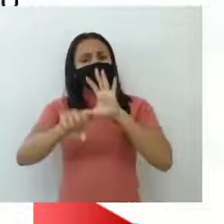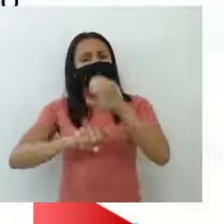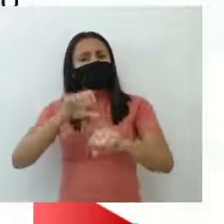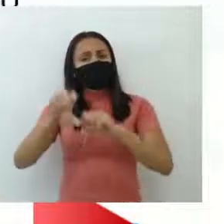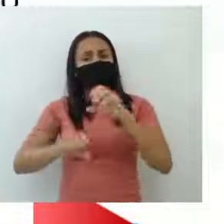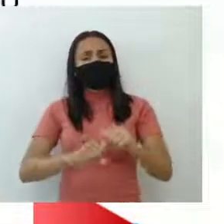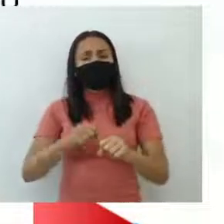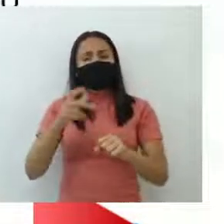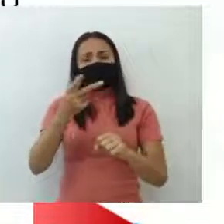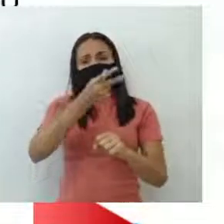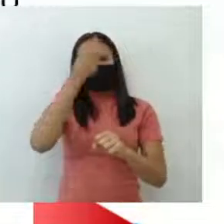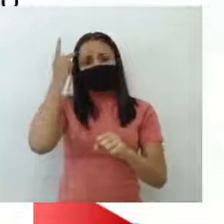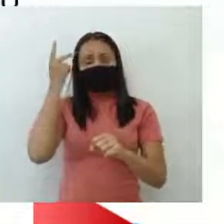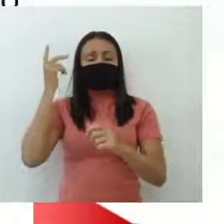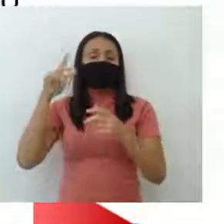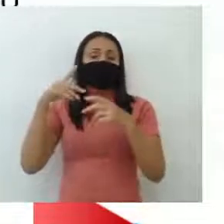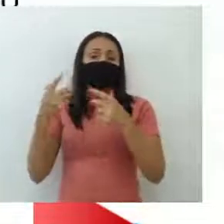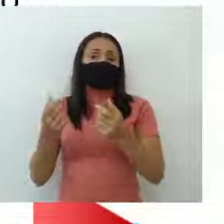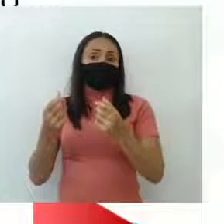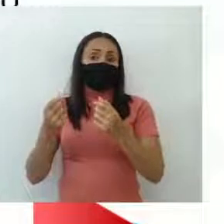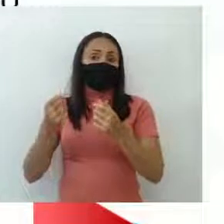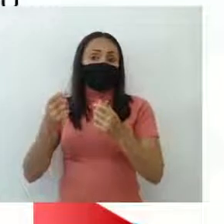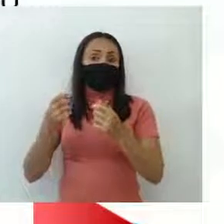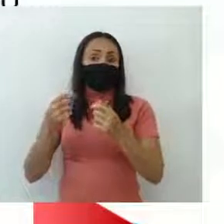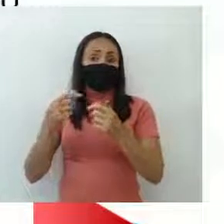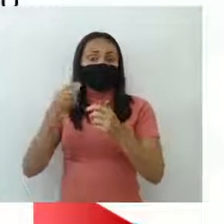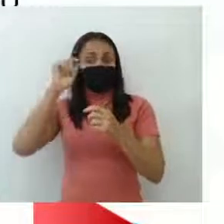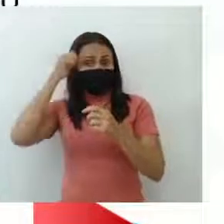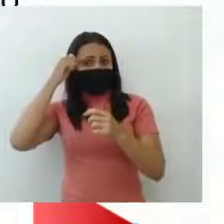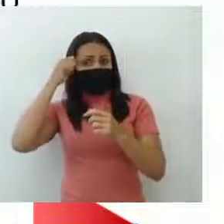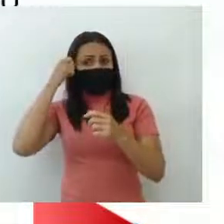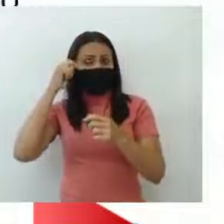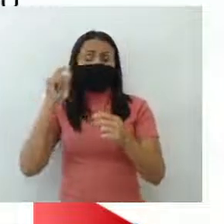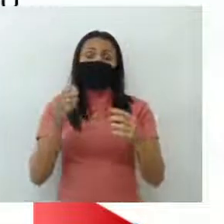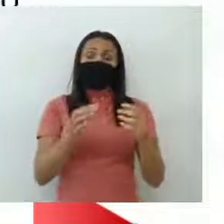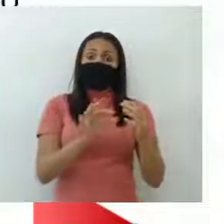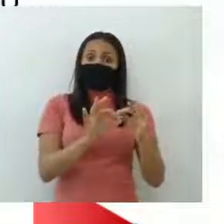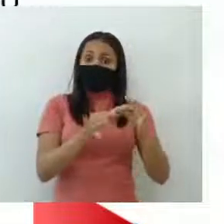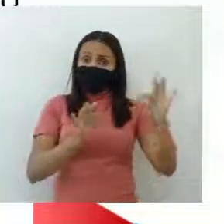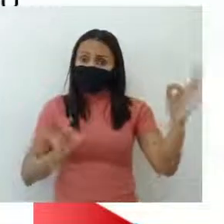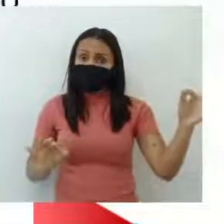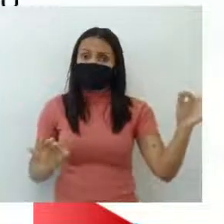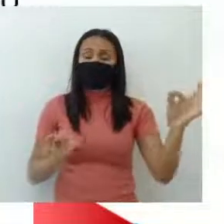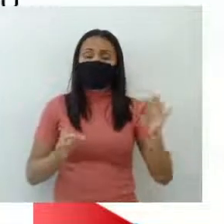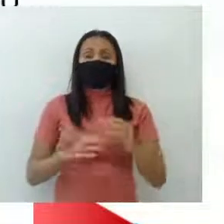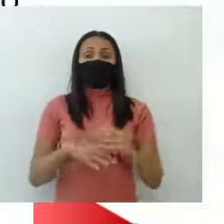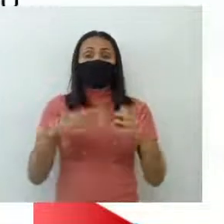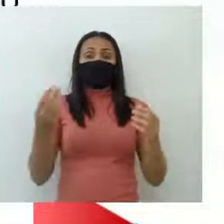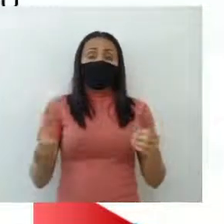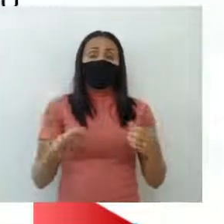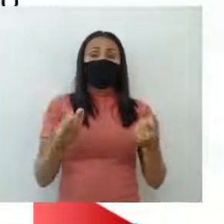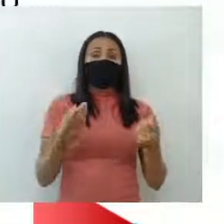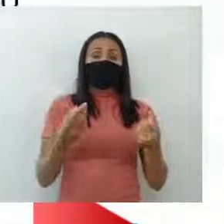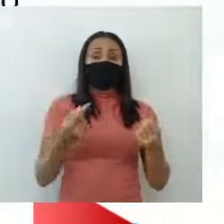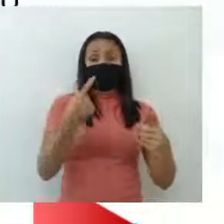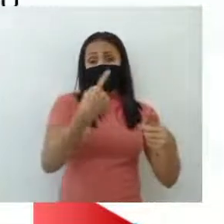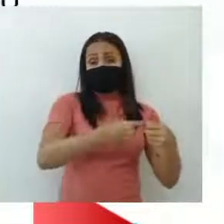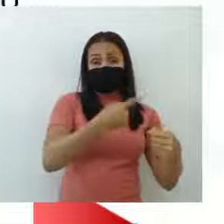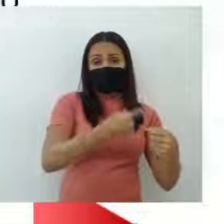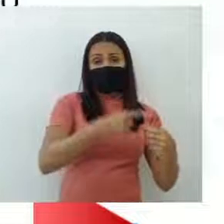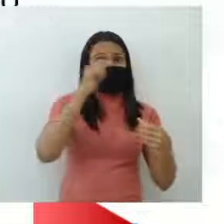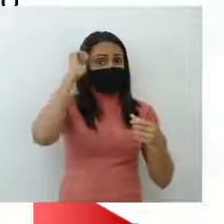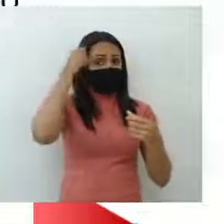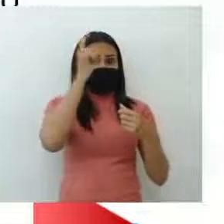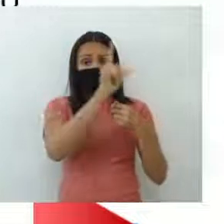quê? Passou a ser feita em regiões cada vez mais distantes, ou seja, no interior da África, ou seja, os